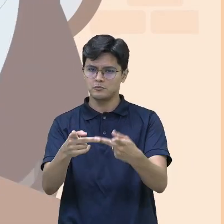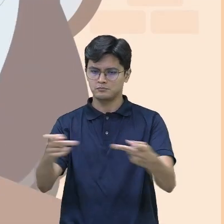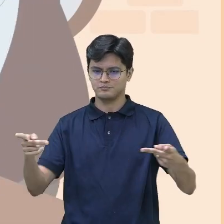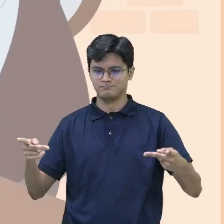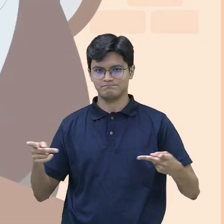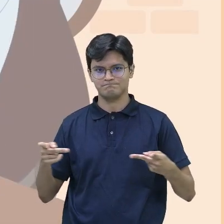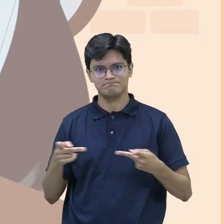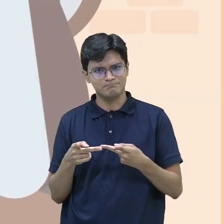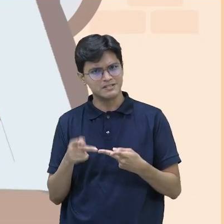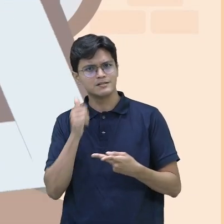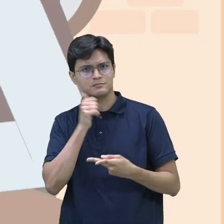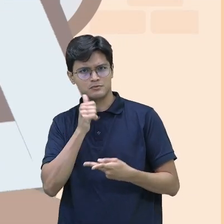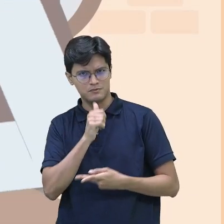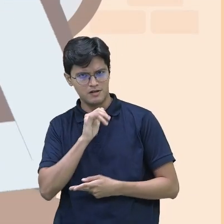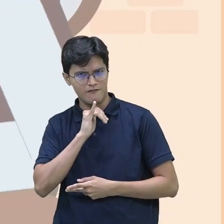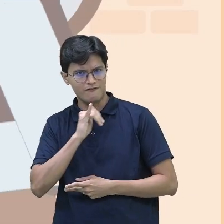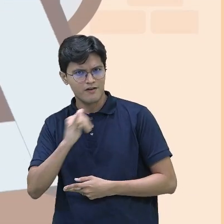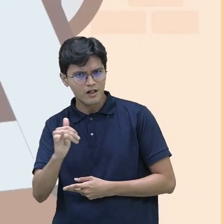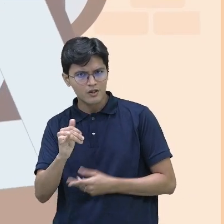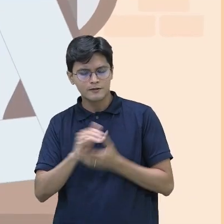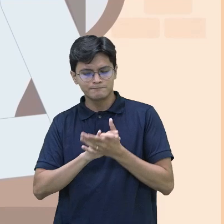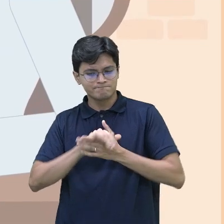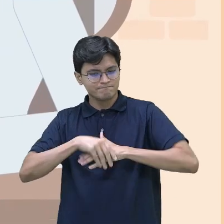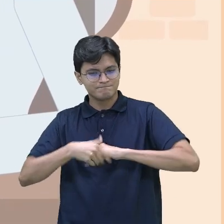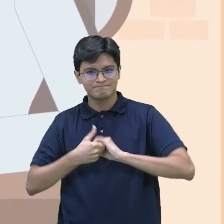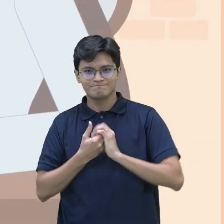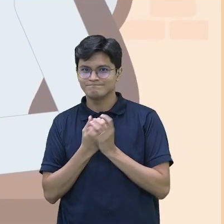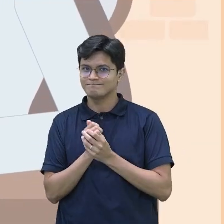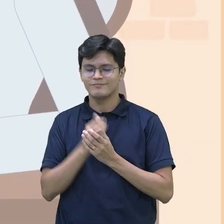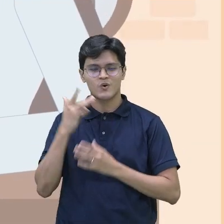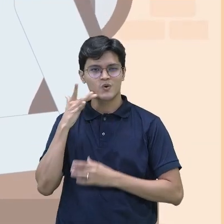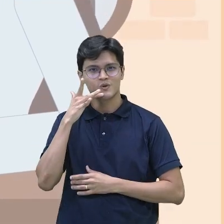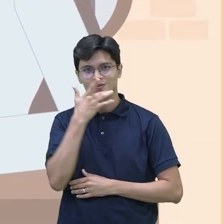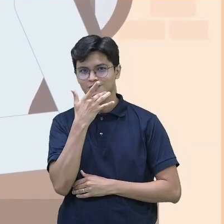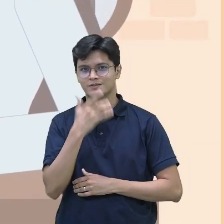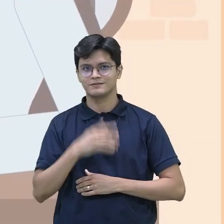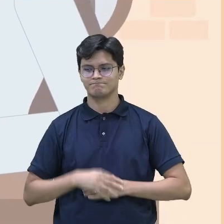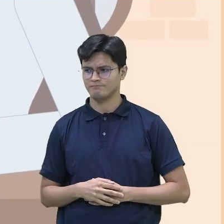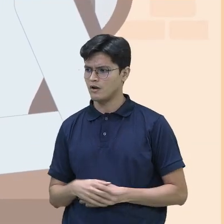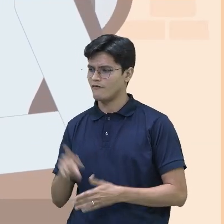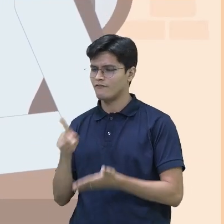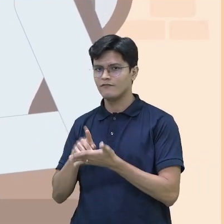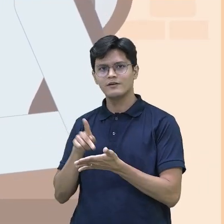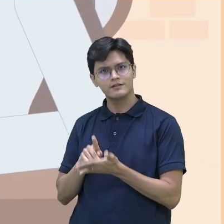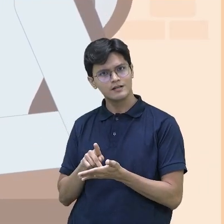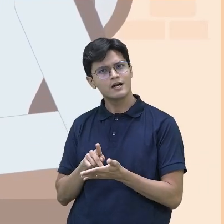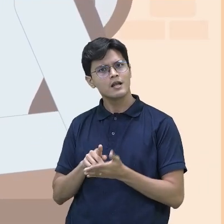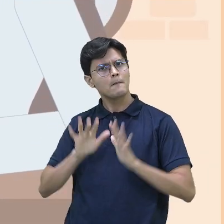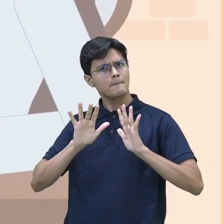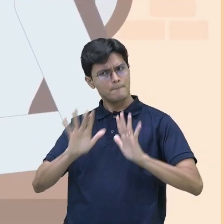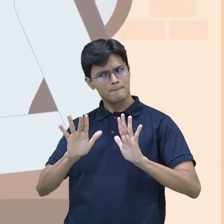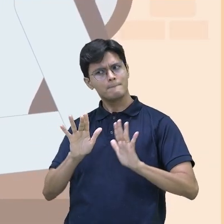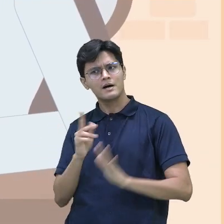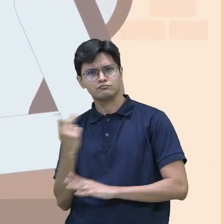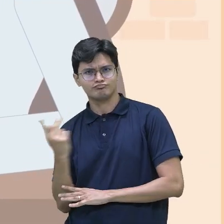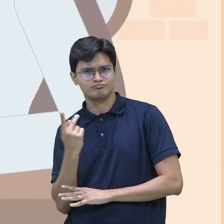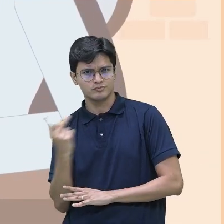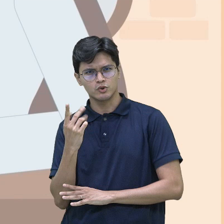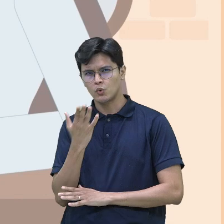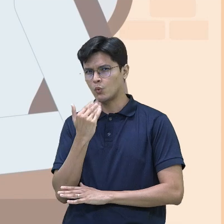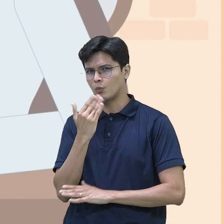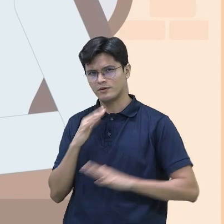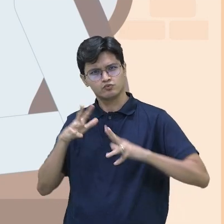disse Cecília, esfregando as mãos de animação. "Verdade, mas aposto que conseguimos dar conta de boa parte